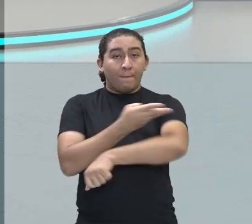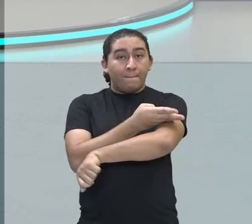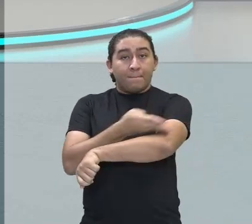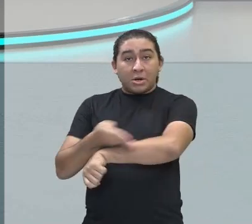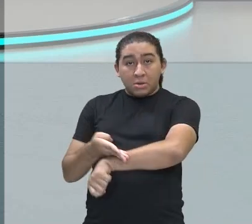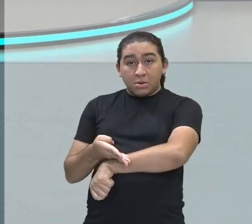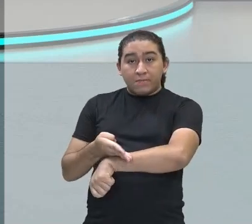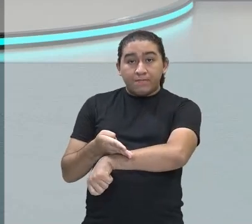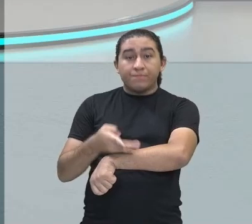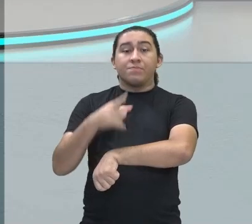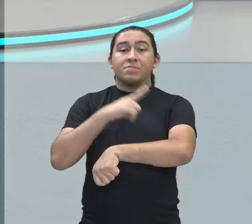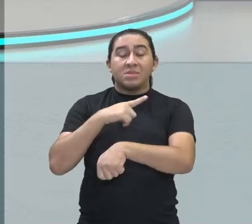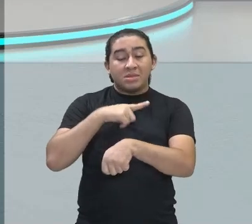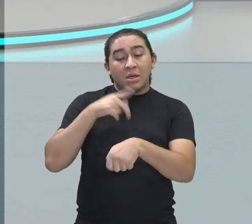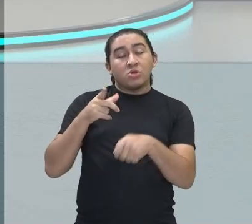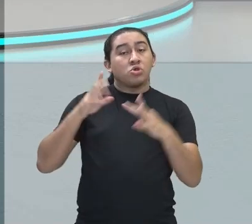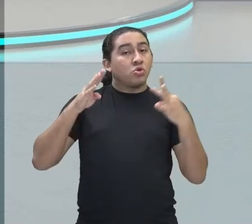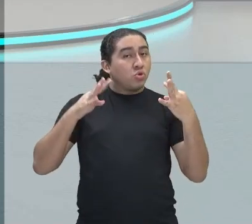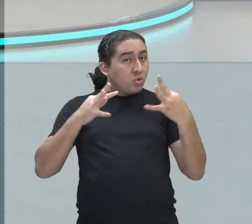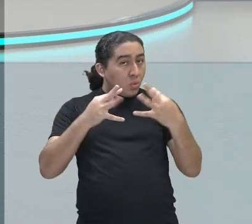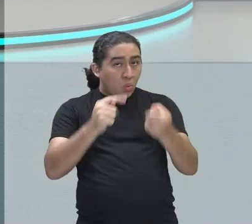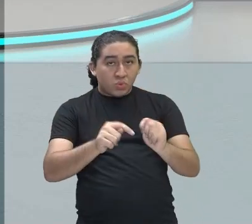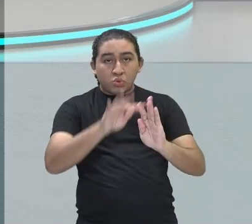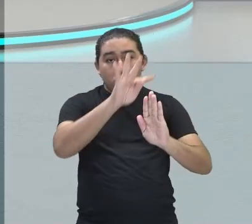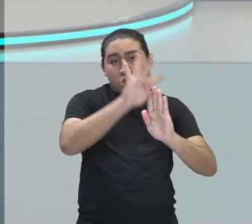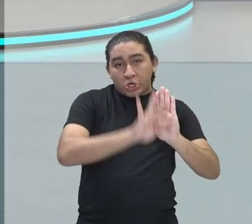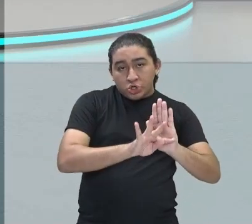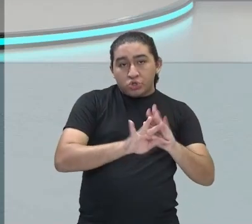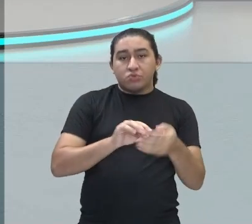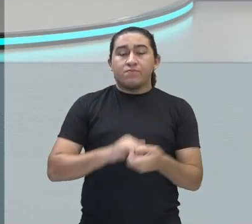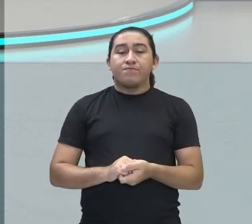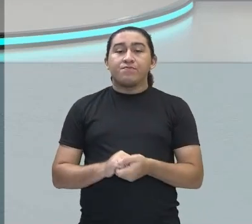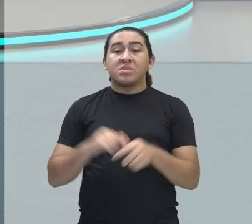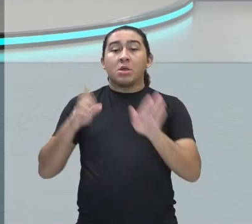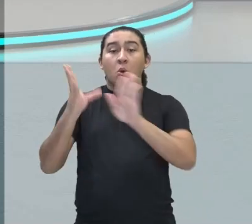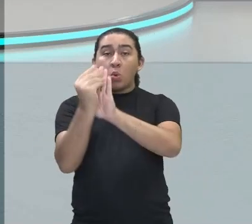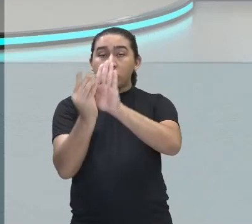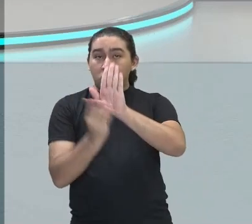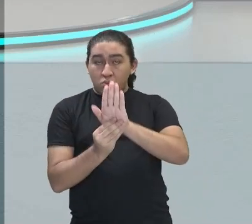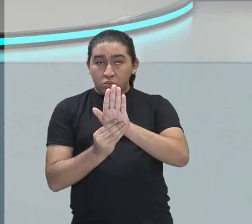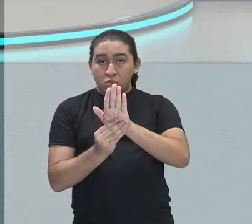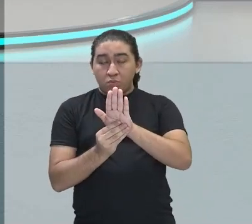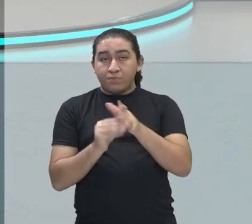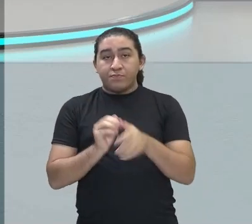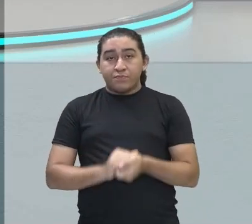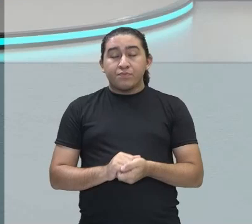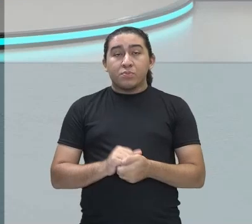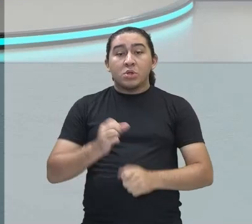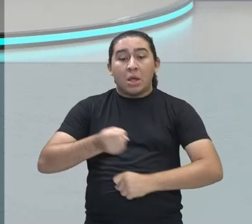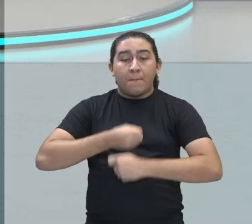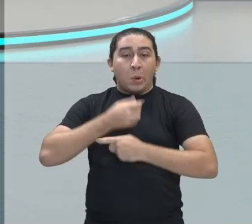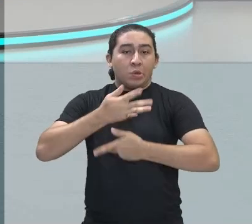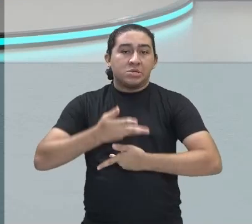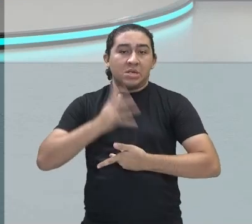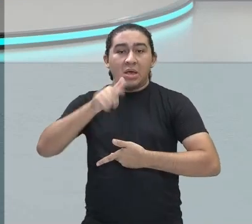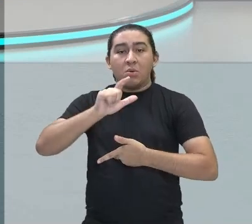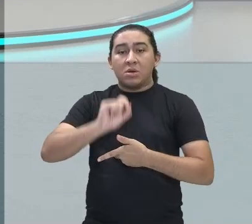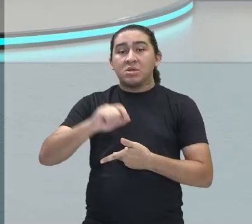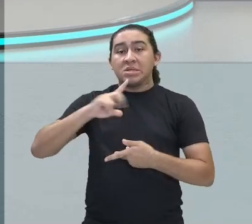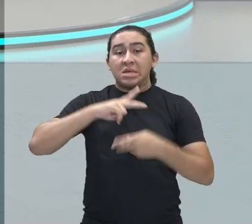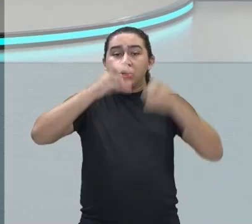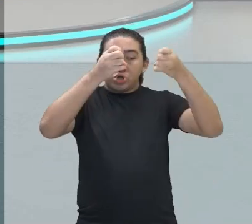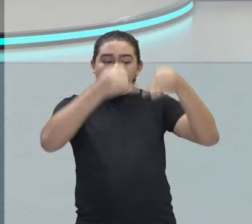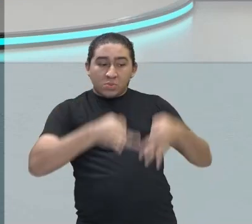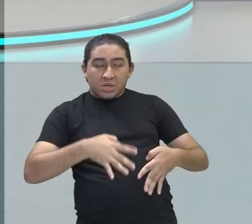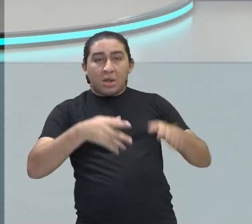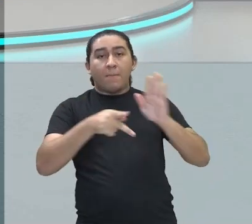está presente em todo o poema. Quanto ao conteúdo, a voz poética personifica e descreve o